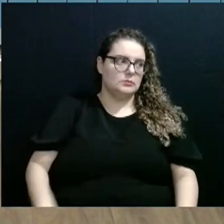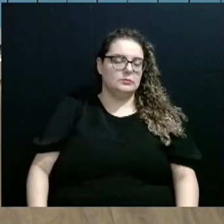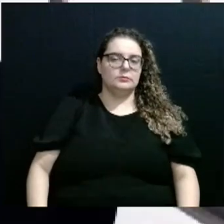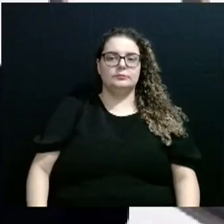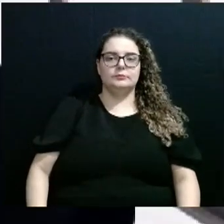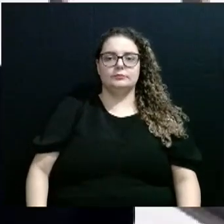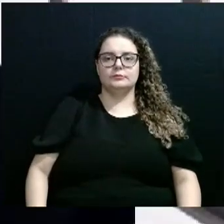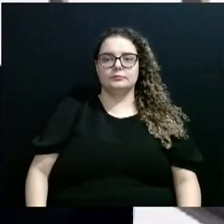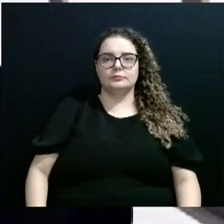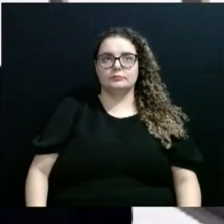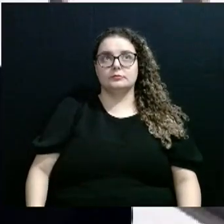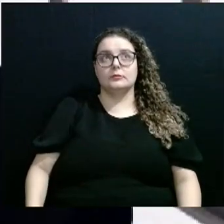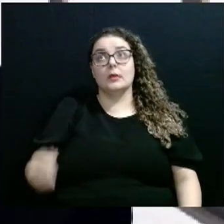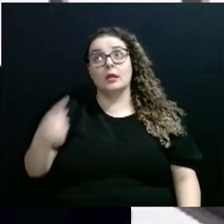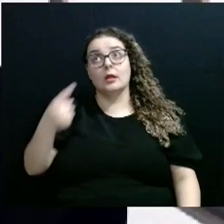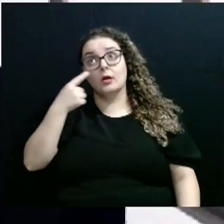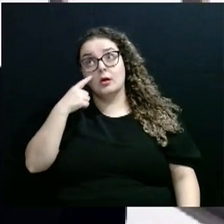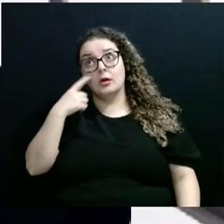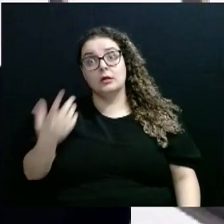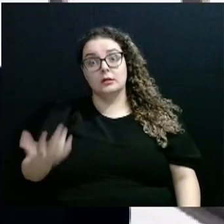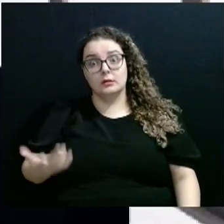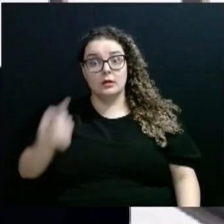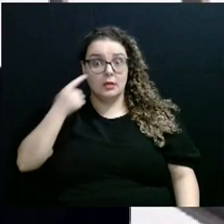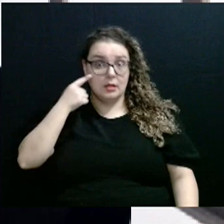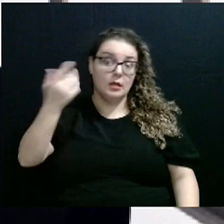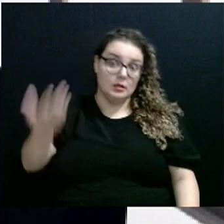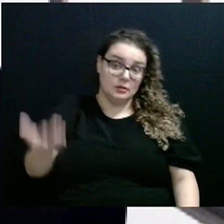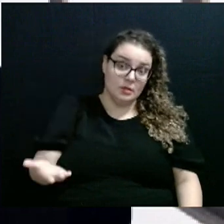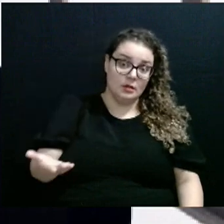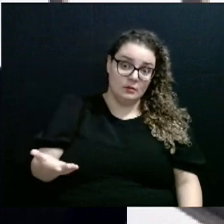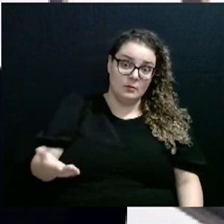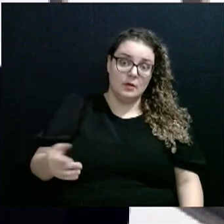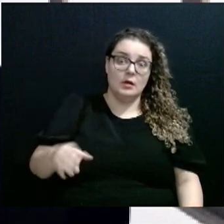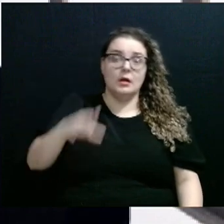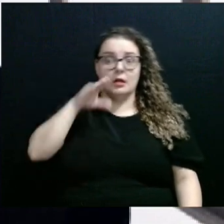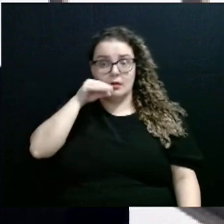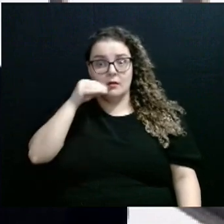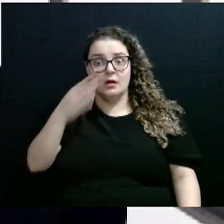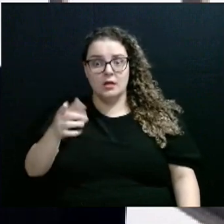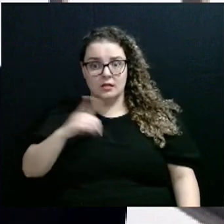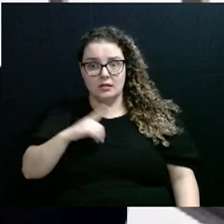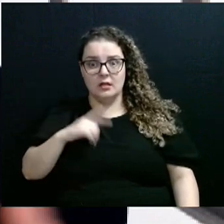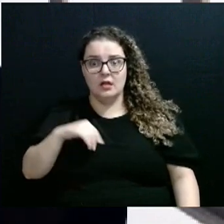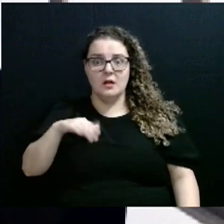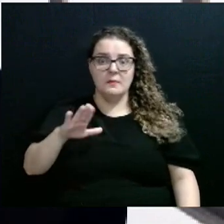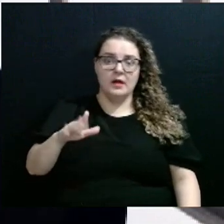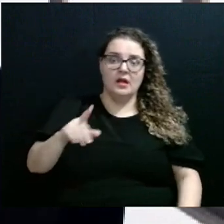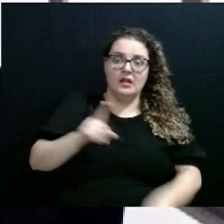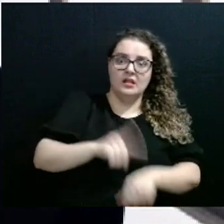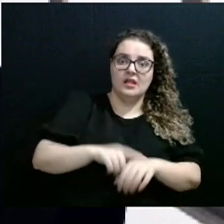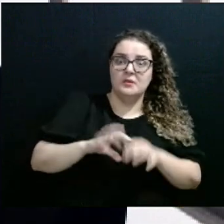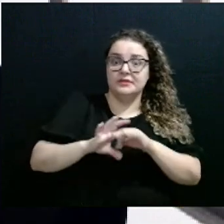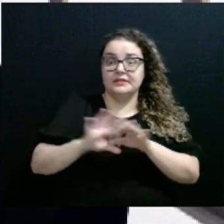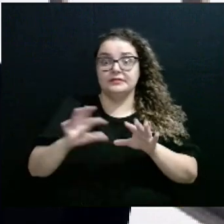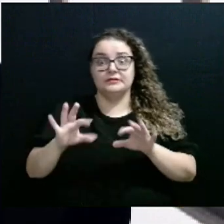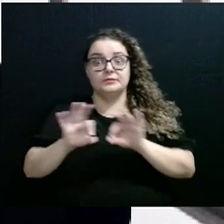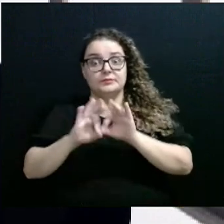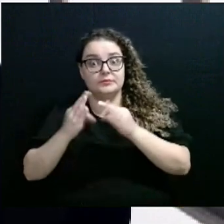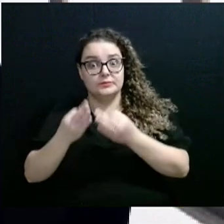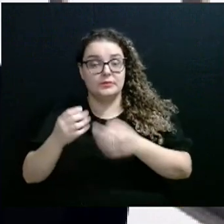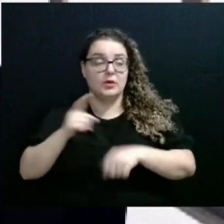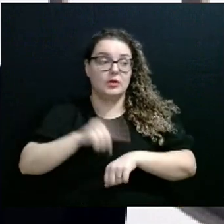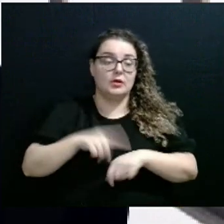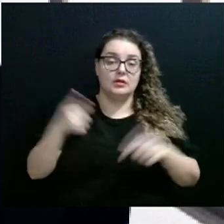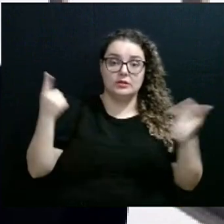Olha, essa é a ideia, né? Para que o trabalhador tenha mais tempo livre para a família, horas de lazer, aquela hora